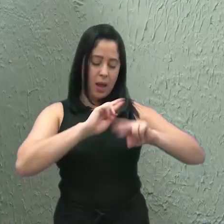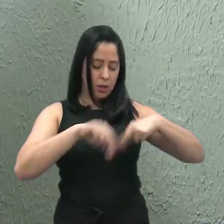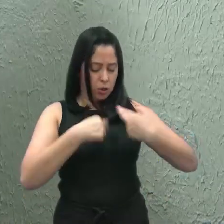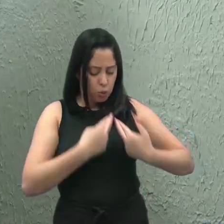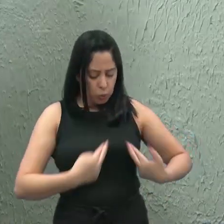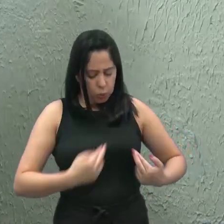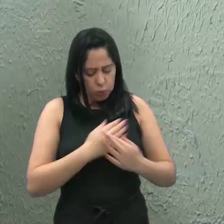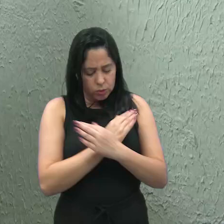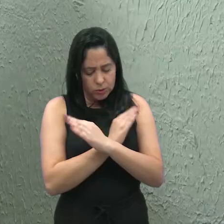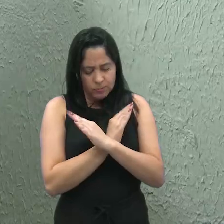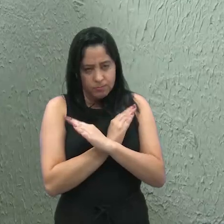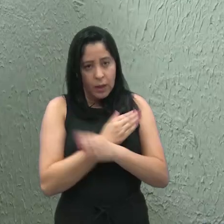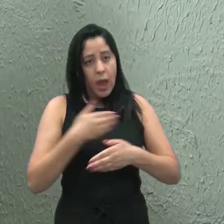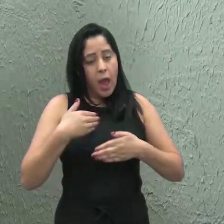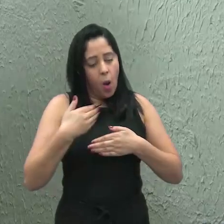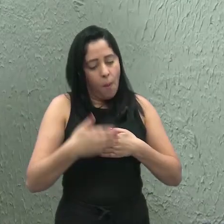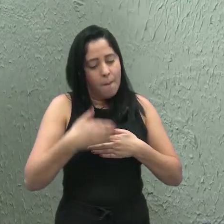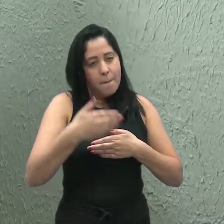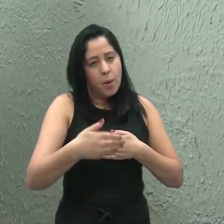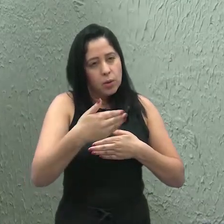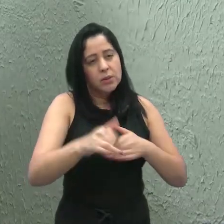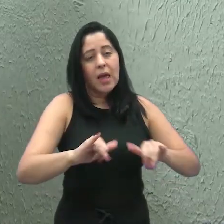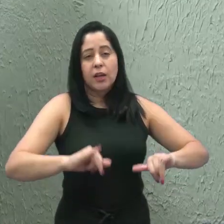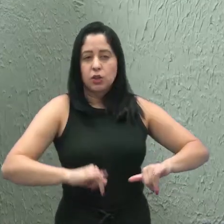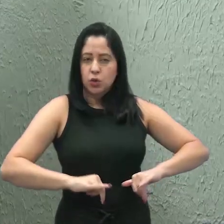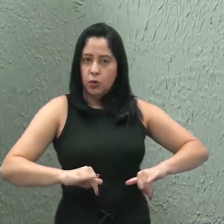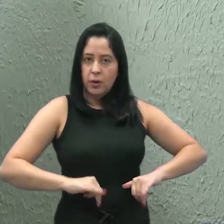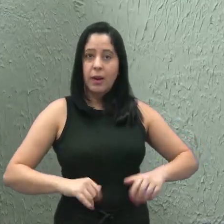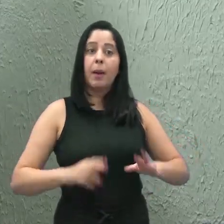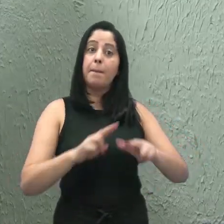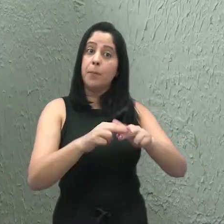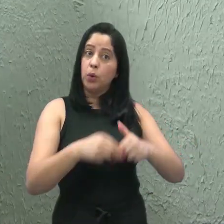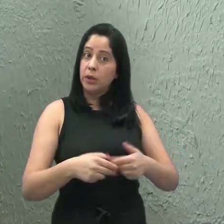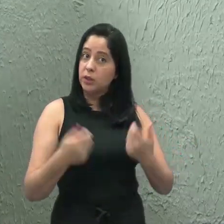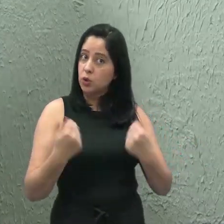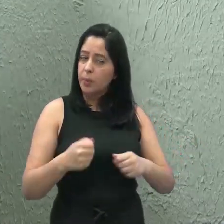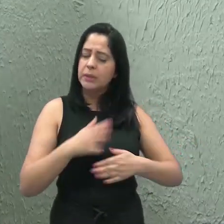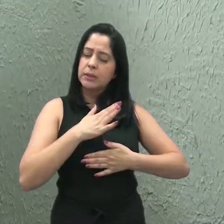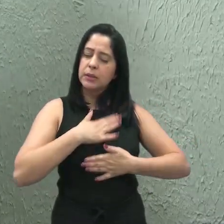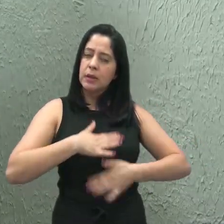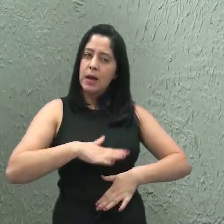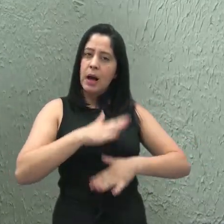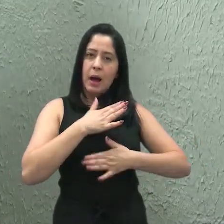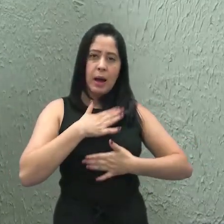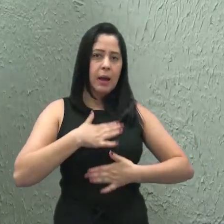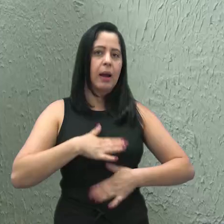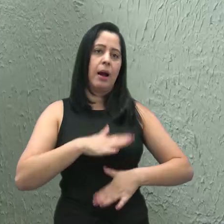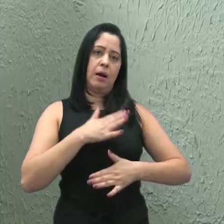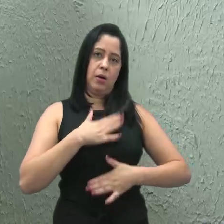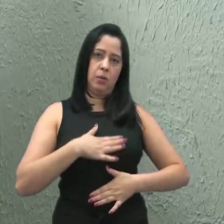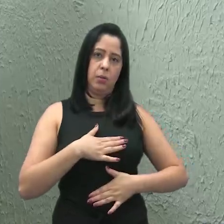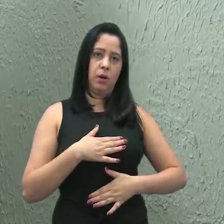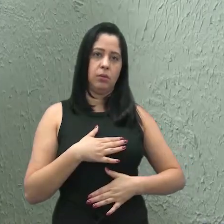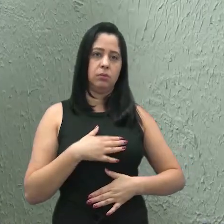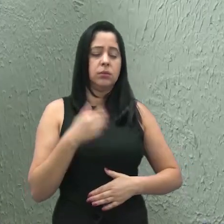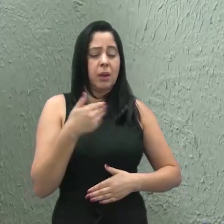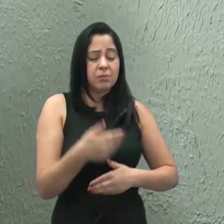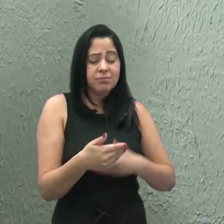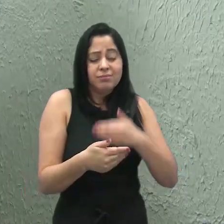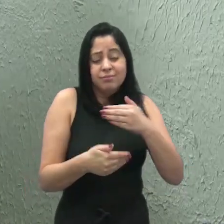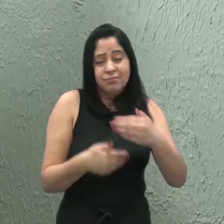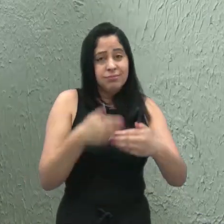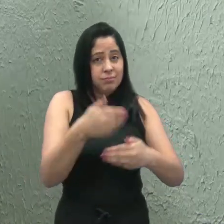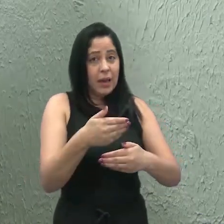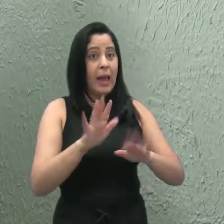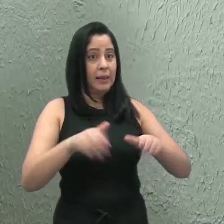é um processo longo e doloroso. Então a gente tem que ter muita prudência, muita calma, porque é um dia por